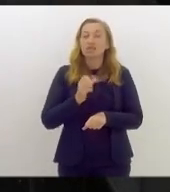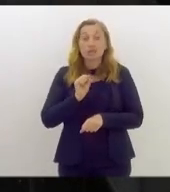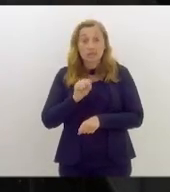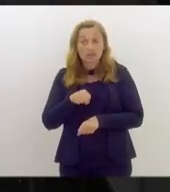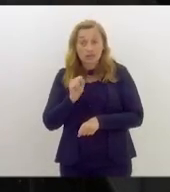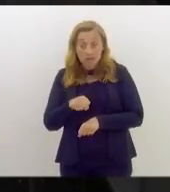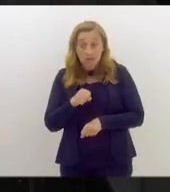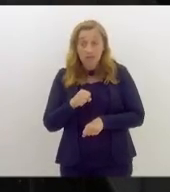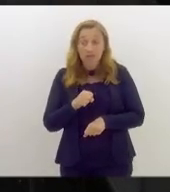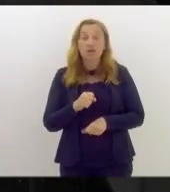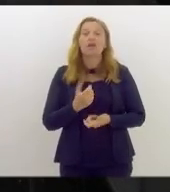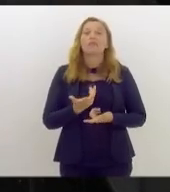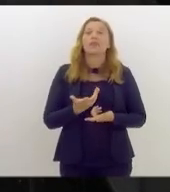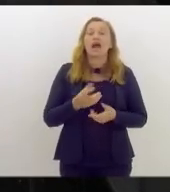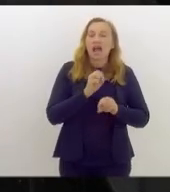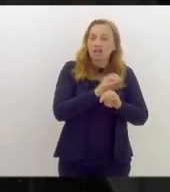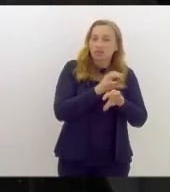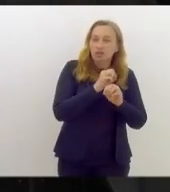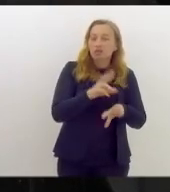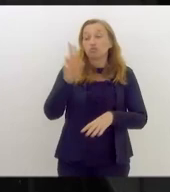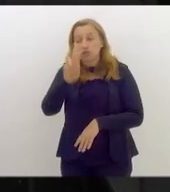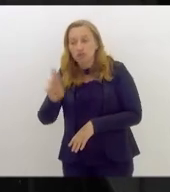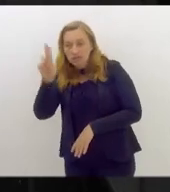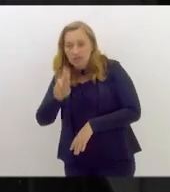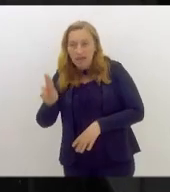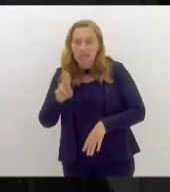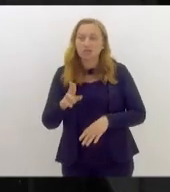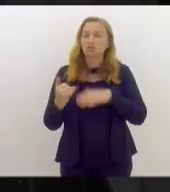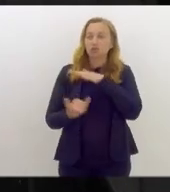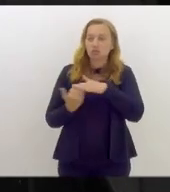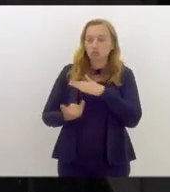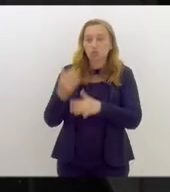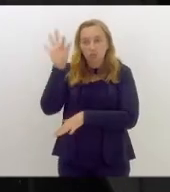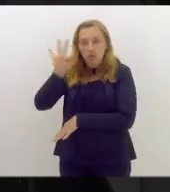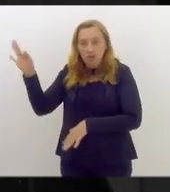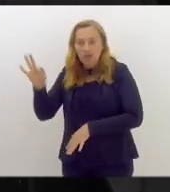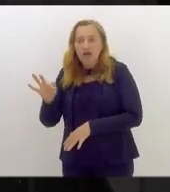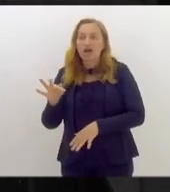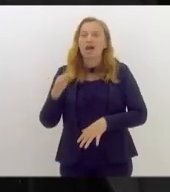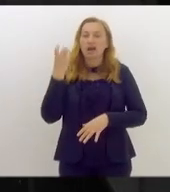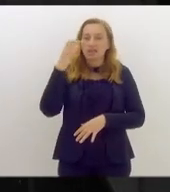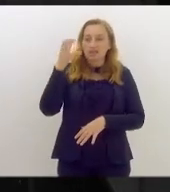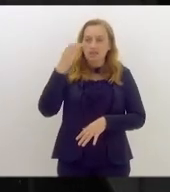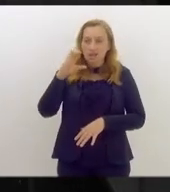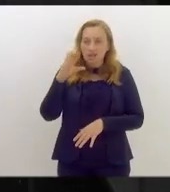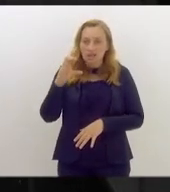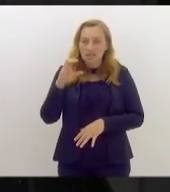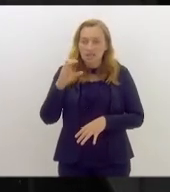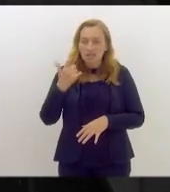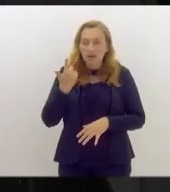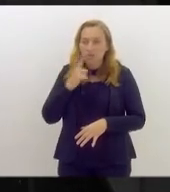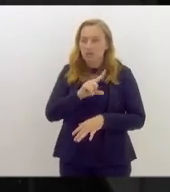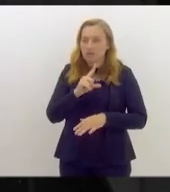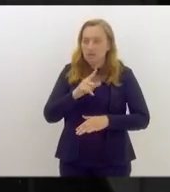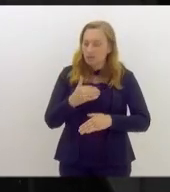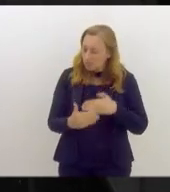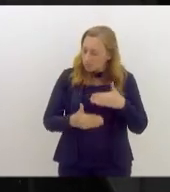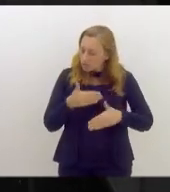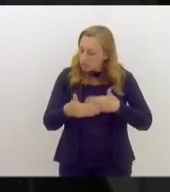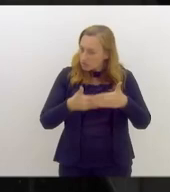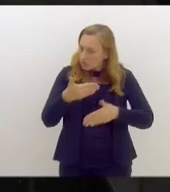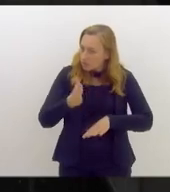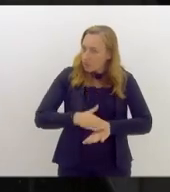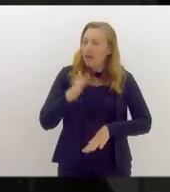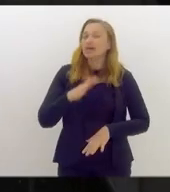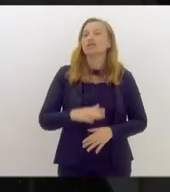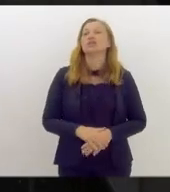nas universidades não existe federais a ciência fez a travessia tá completando a travessia contra a travessia duríssima e eu quero